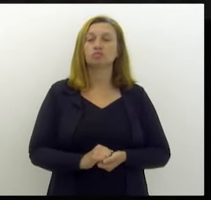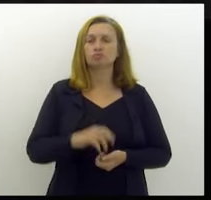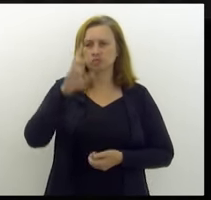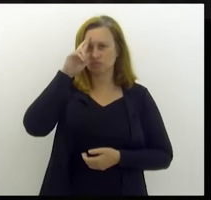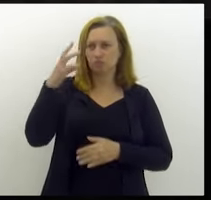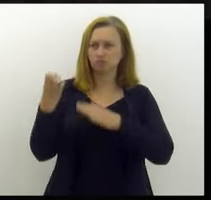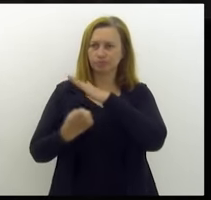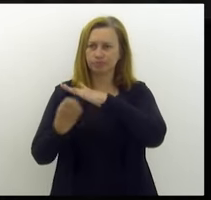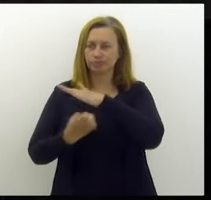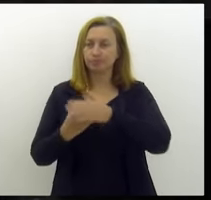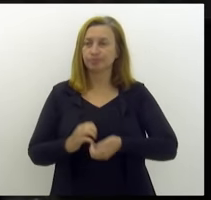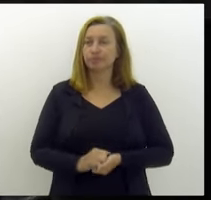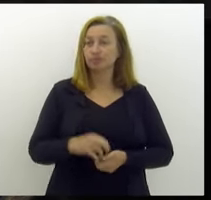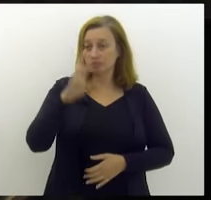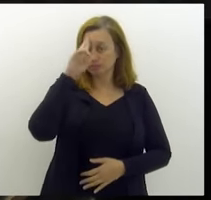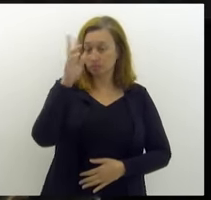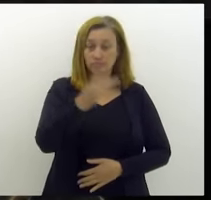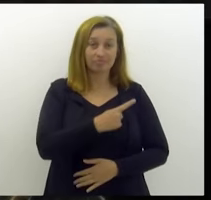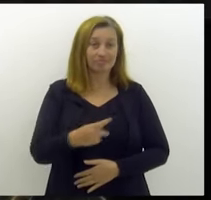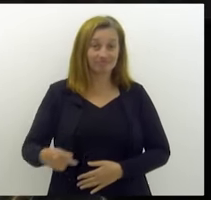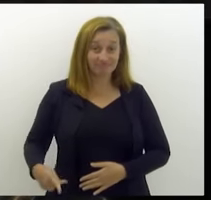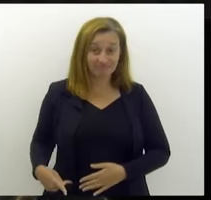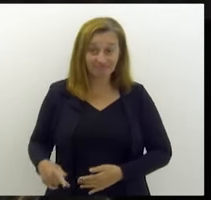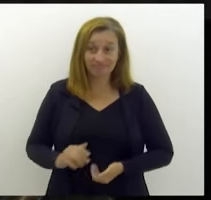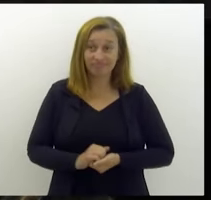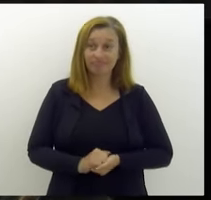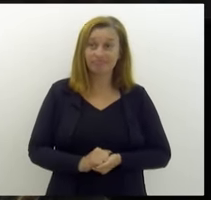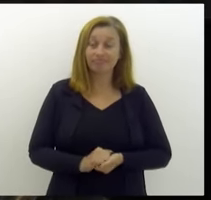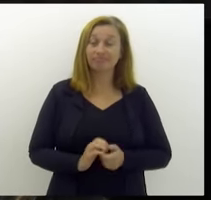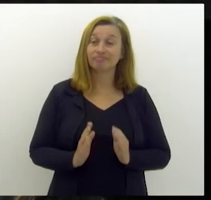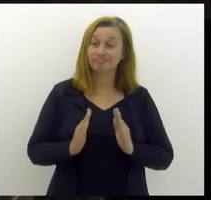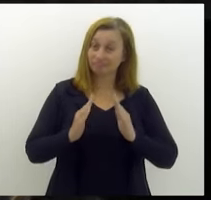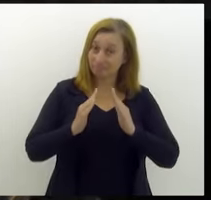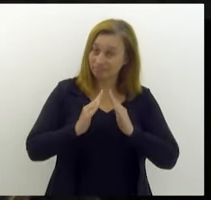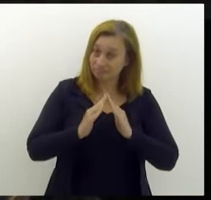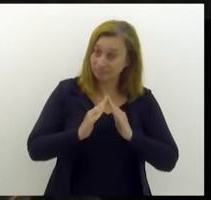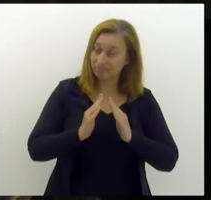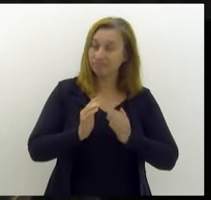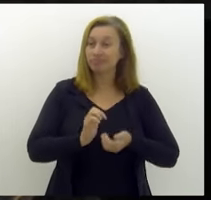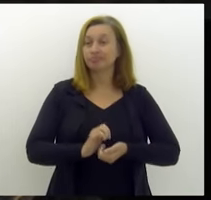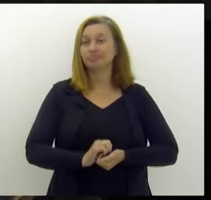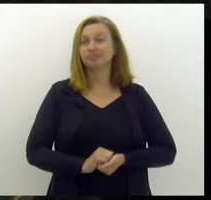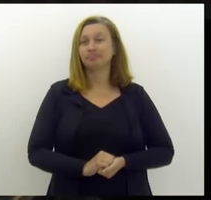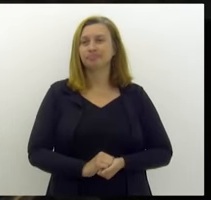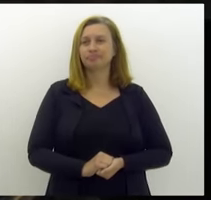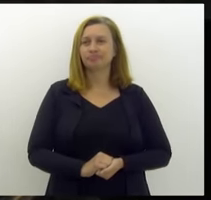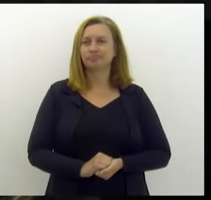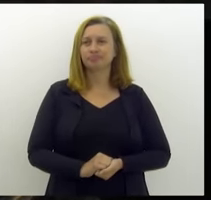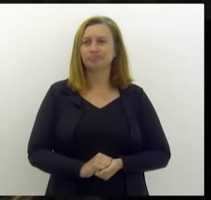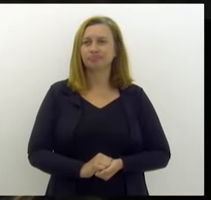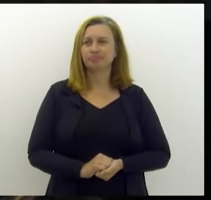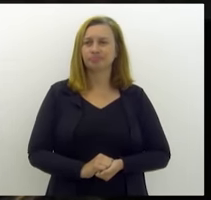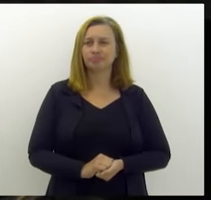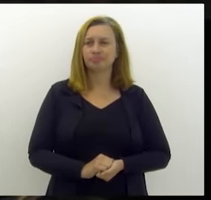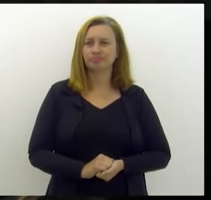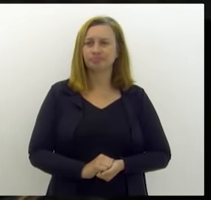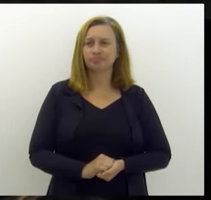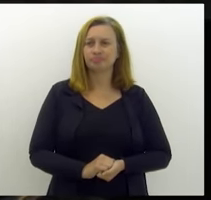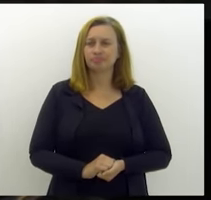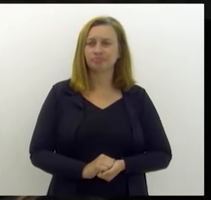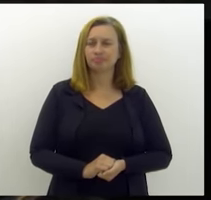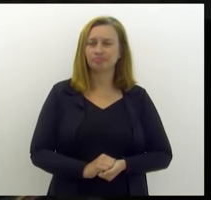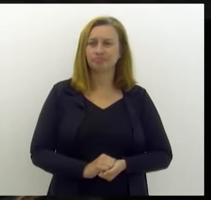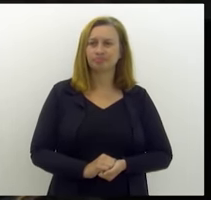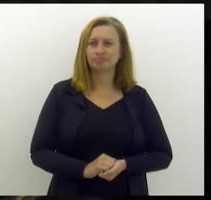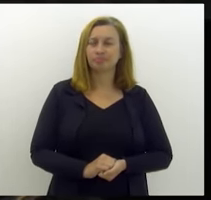empresários presidenta esta casa eh tem aqui uma